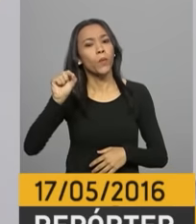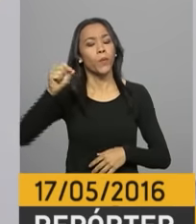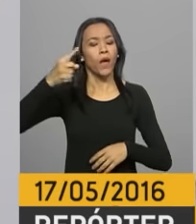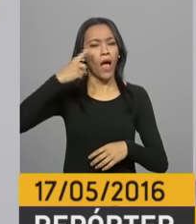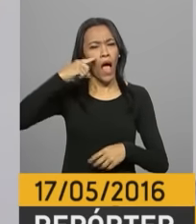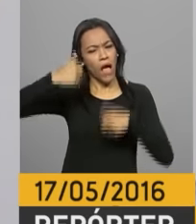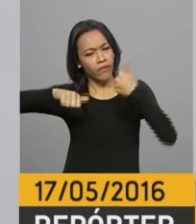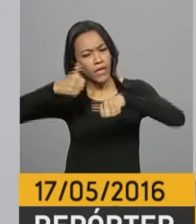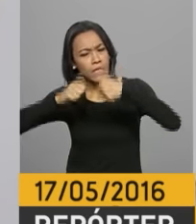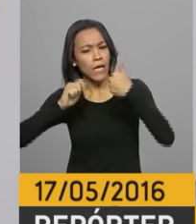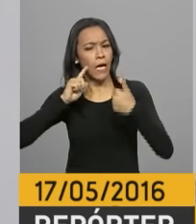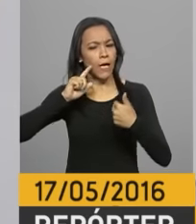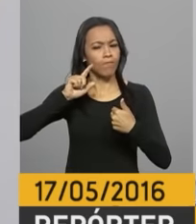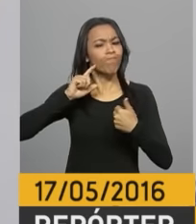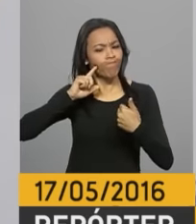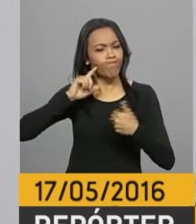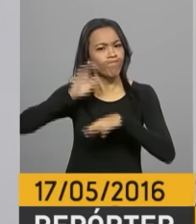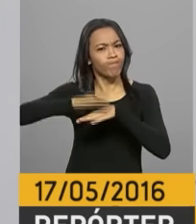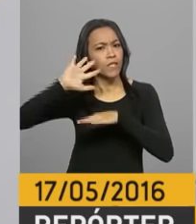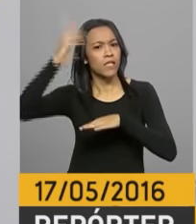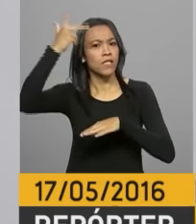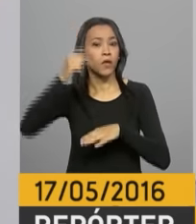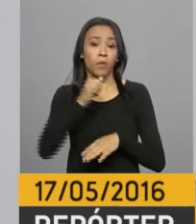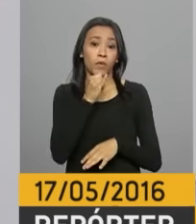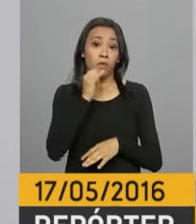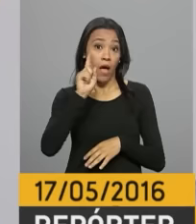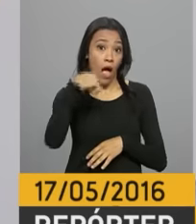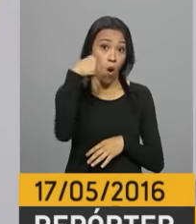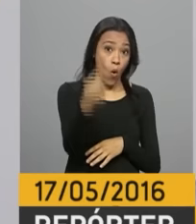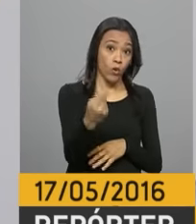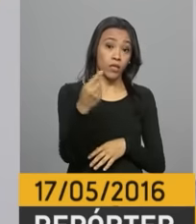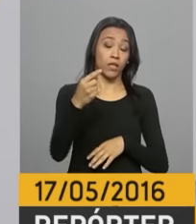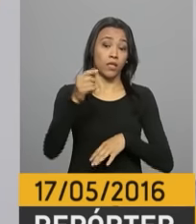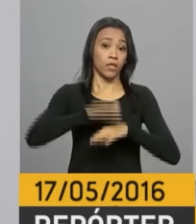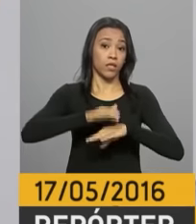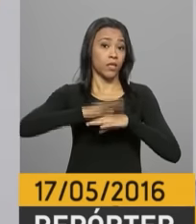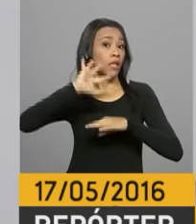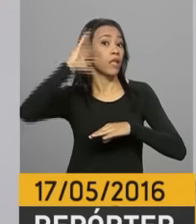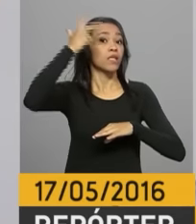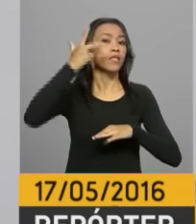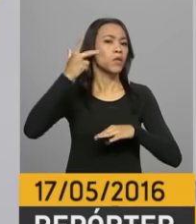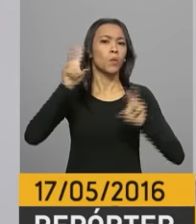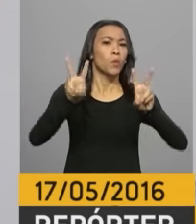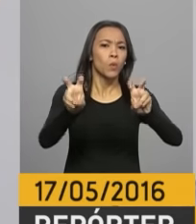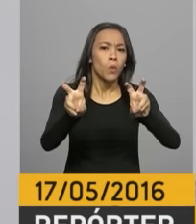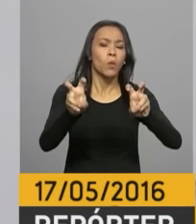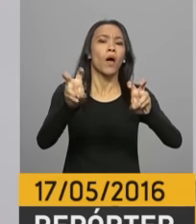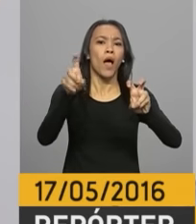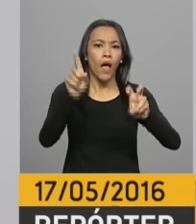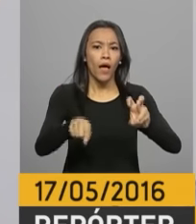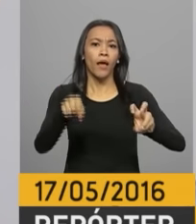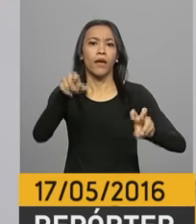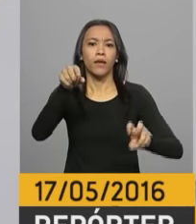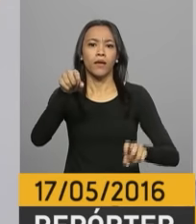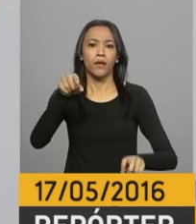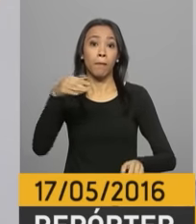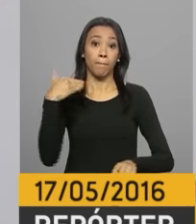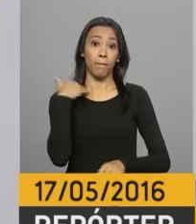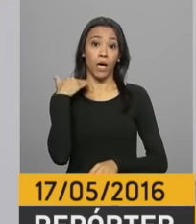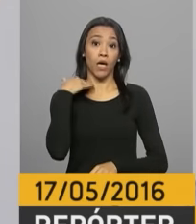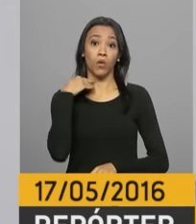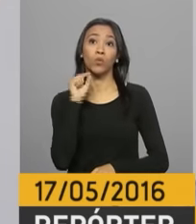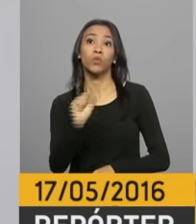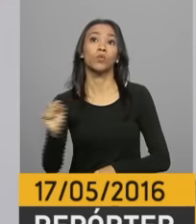e tomar decisões. Por exemplo, a próxima rodada de decisões será em relação aos bancos